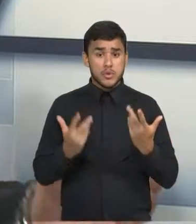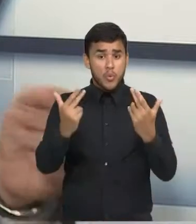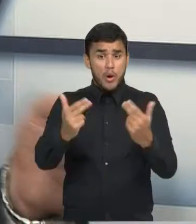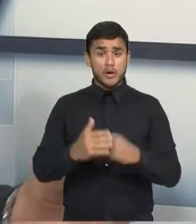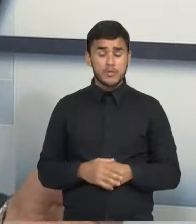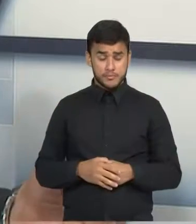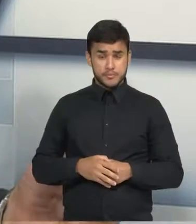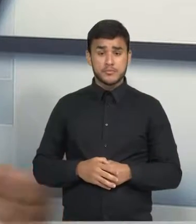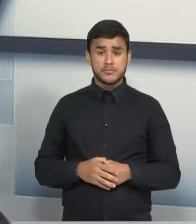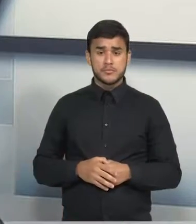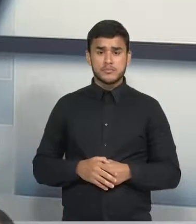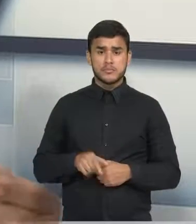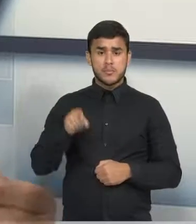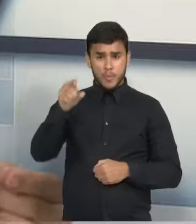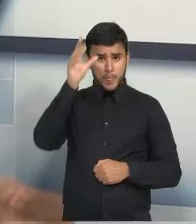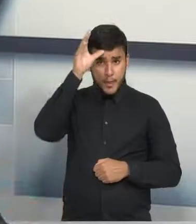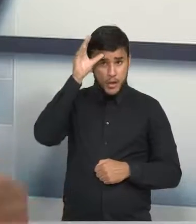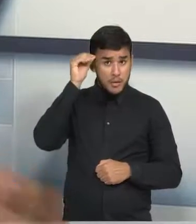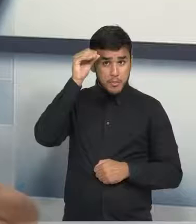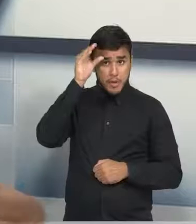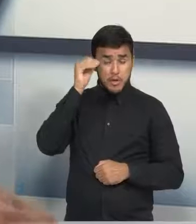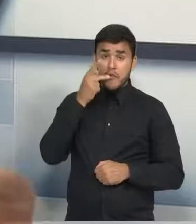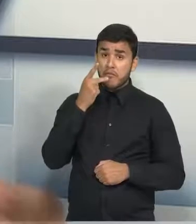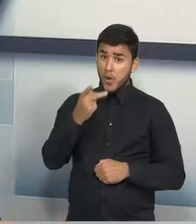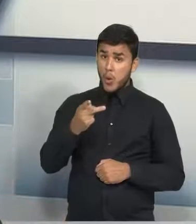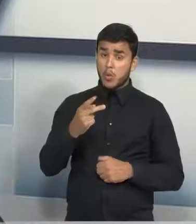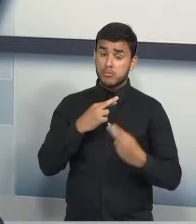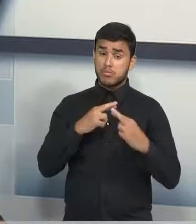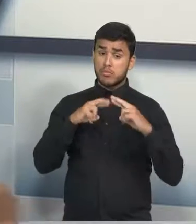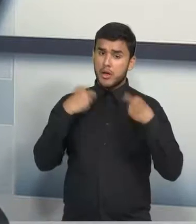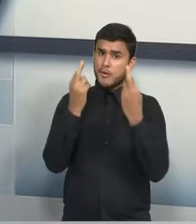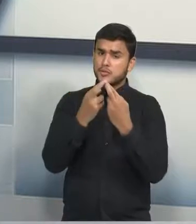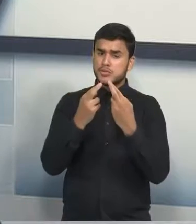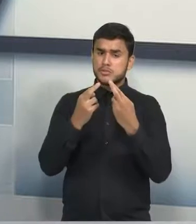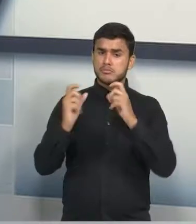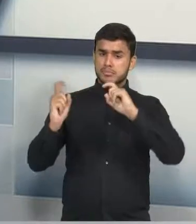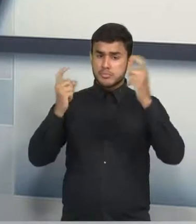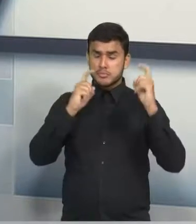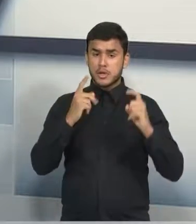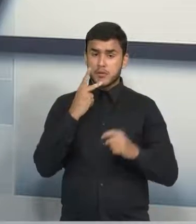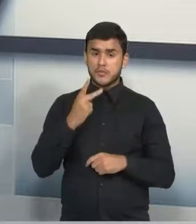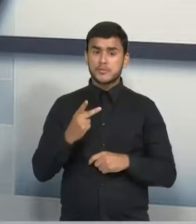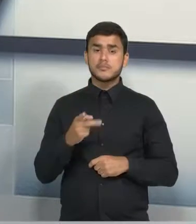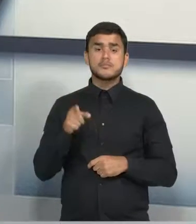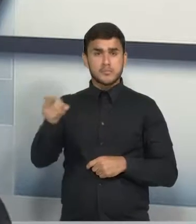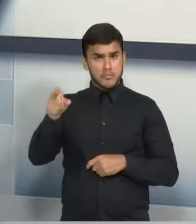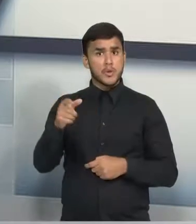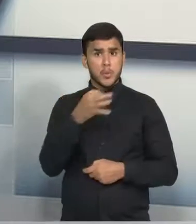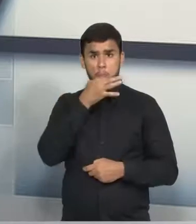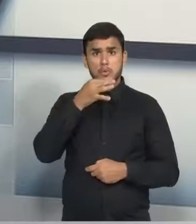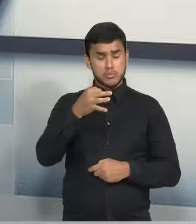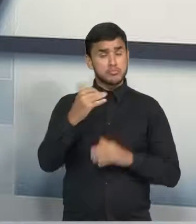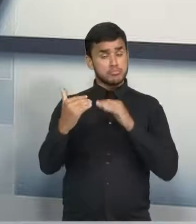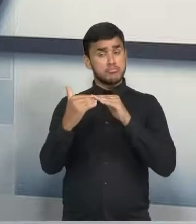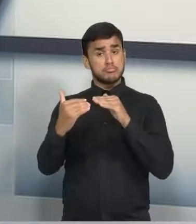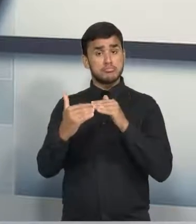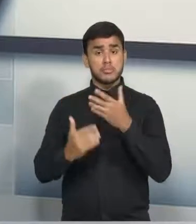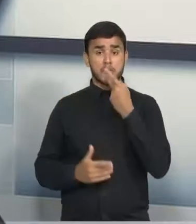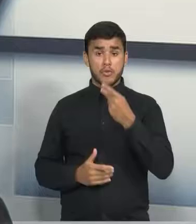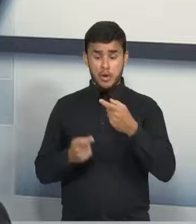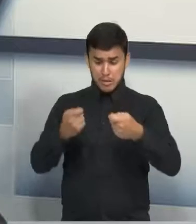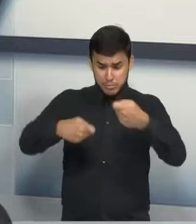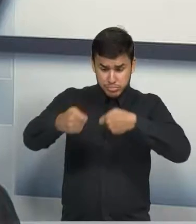Camilo Santana foi cirúrgico essa semana, quando na reunião ele disse, e disse aqui e disse lá, e ele foi perfeito, o governador Camilo